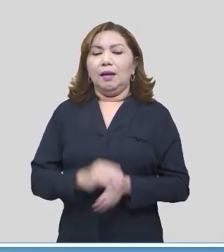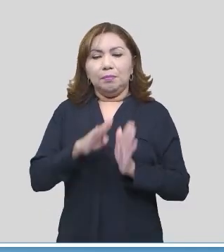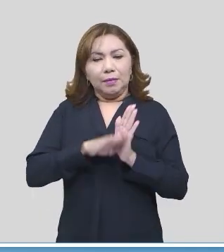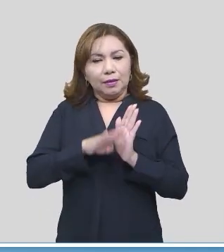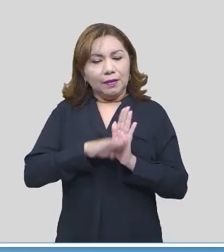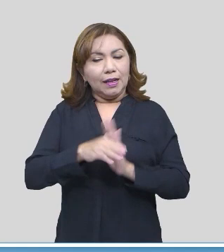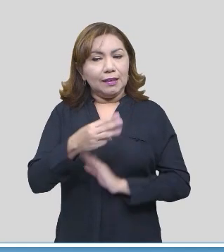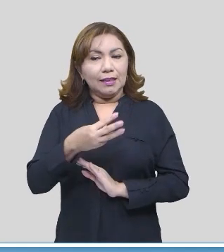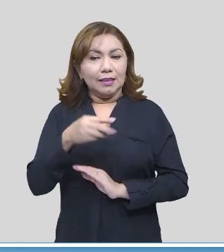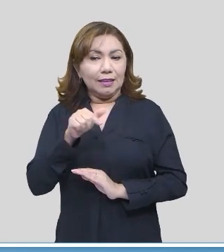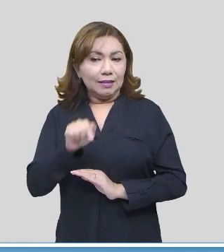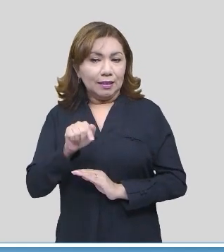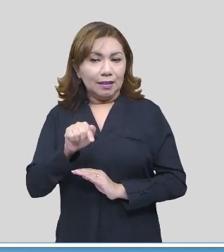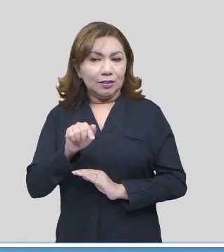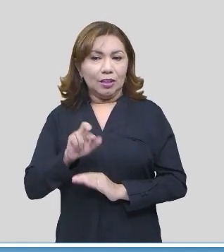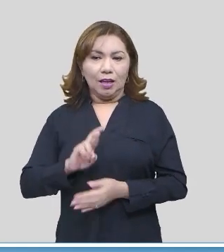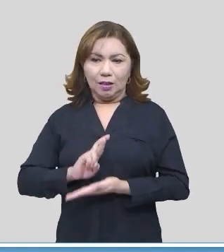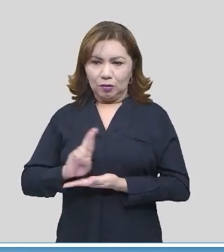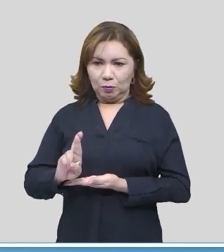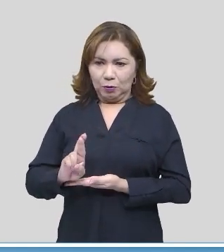37